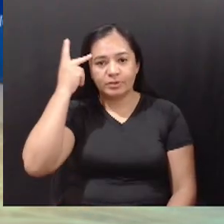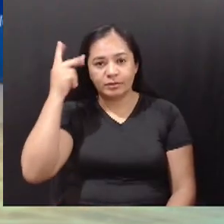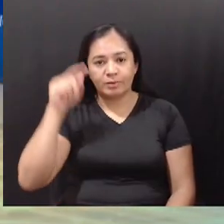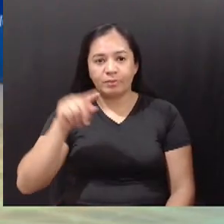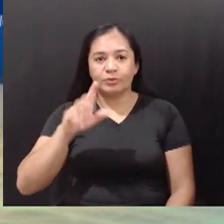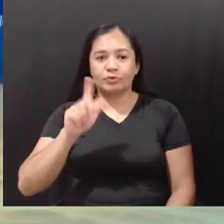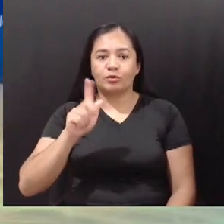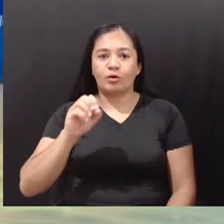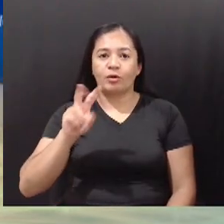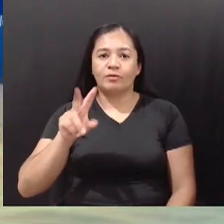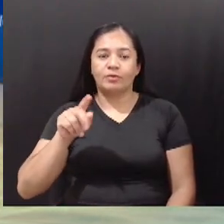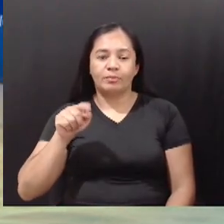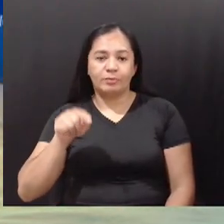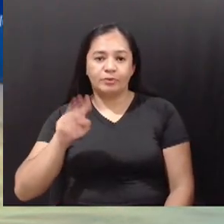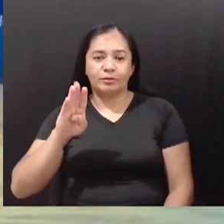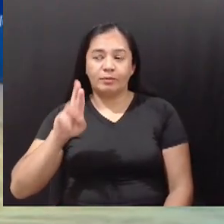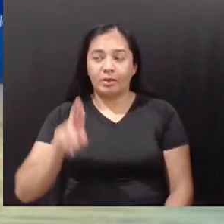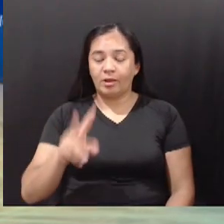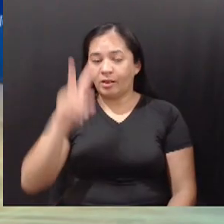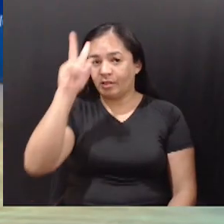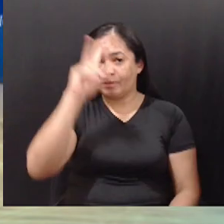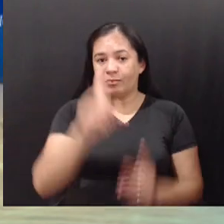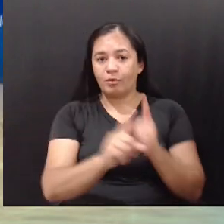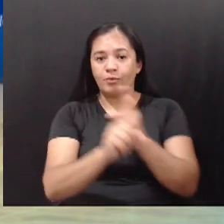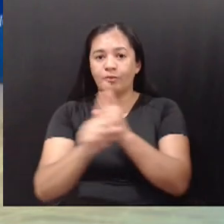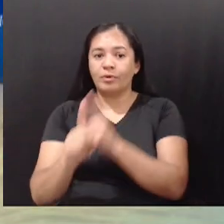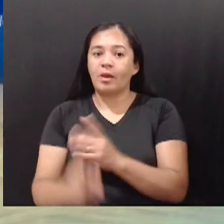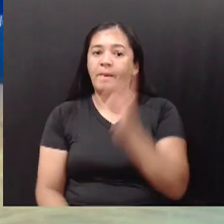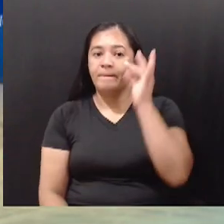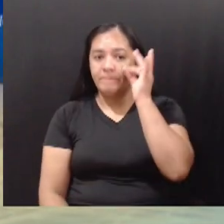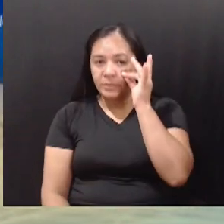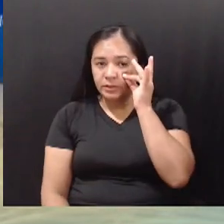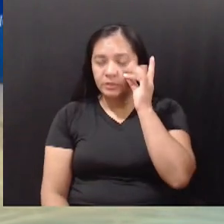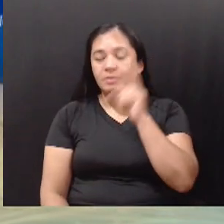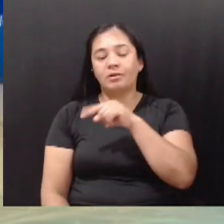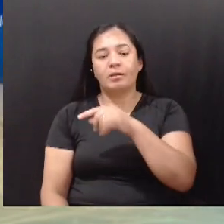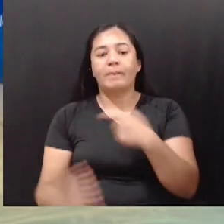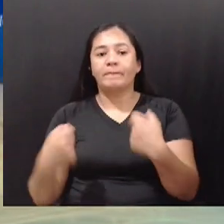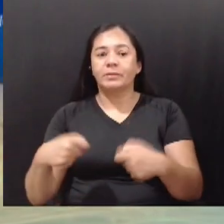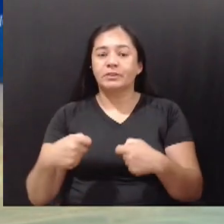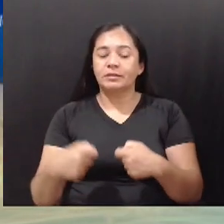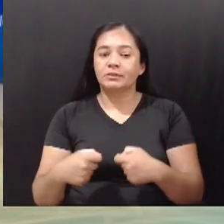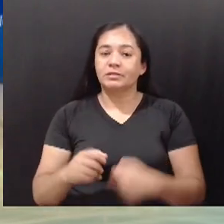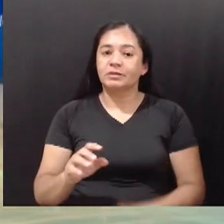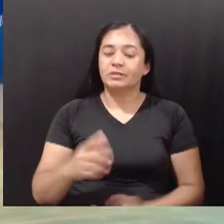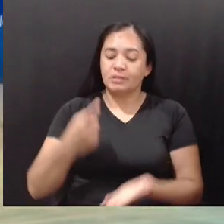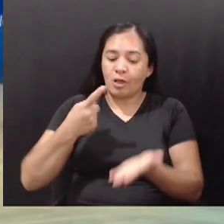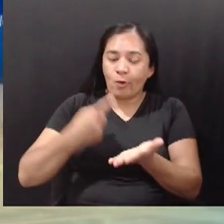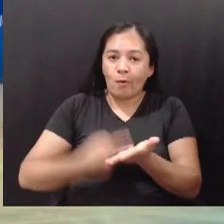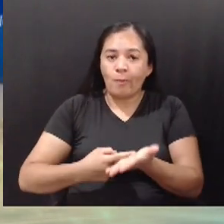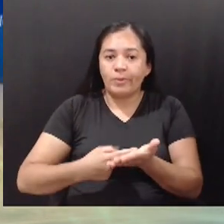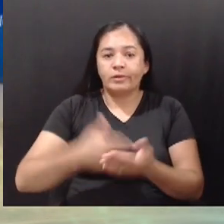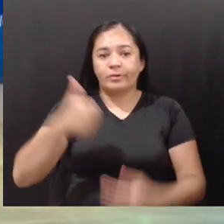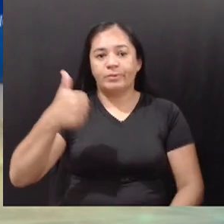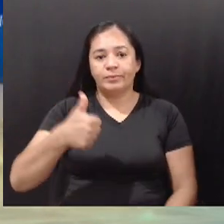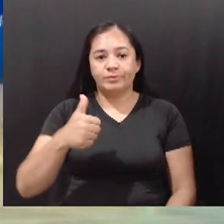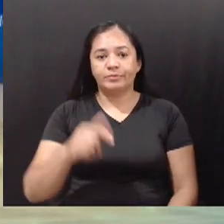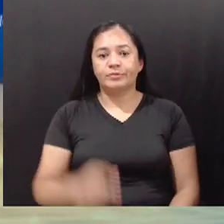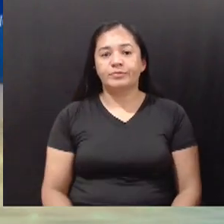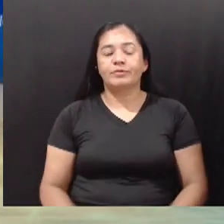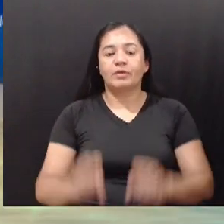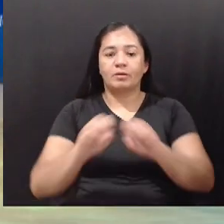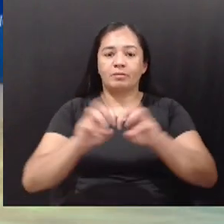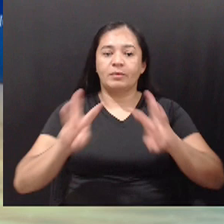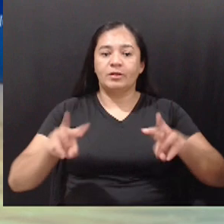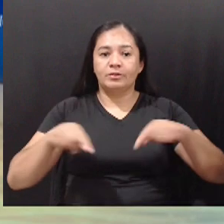cepat.campinas.sp.gov.br. Lembrando que o atendimento presencial do CEPAT é realizado mediante agendamento prévio pelo site